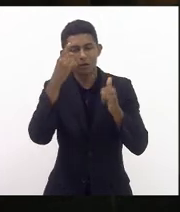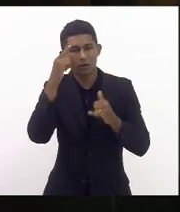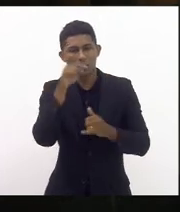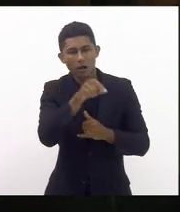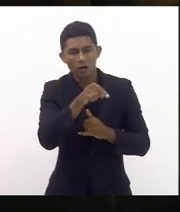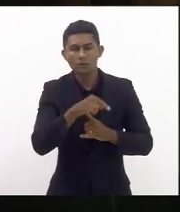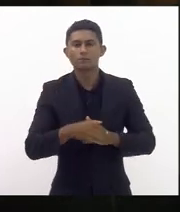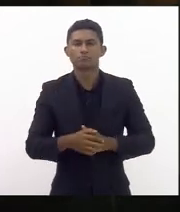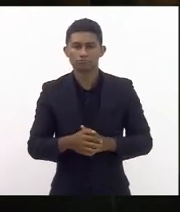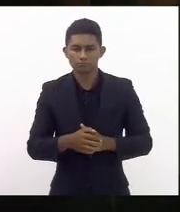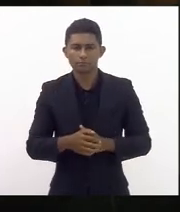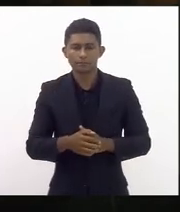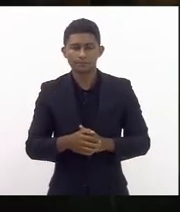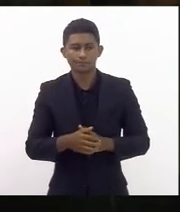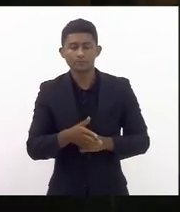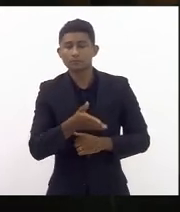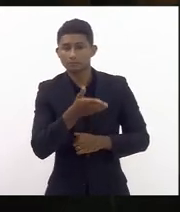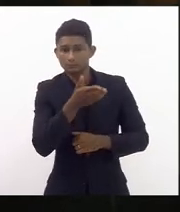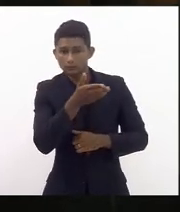termoelétricas ficariam